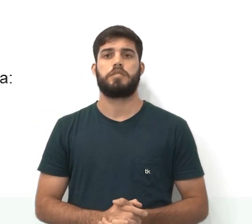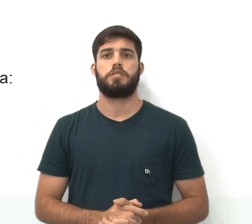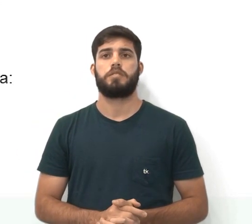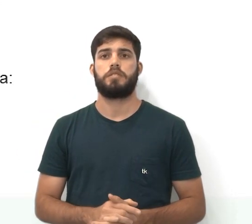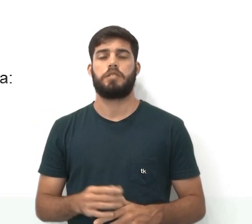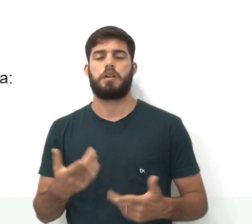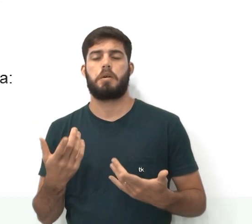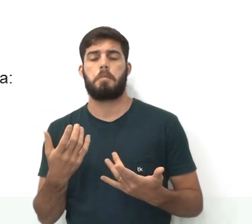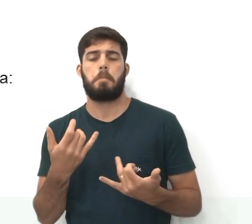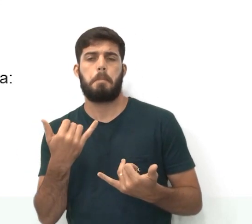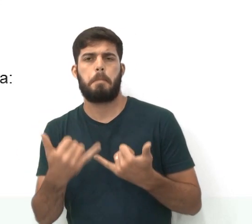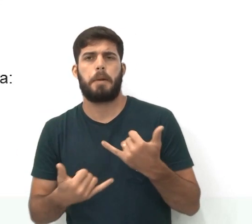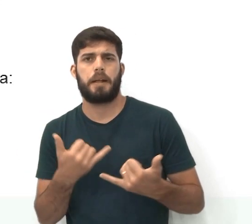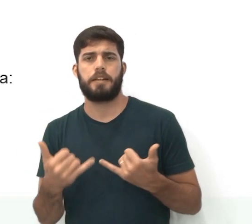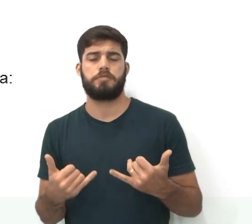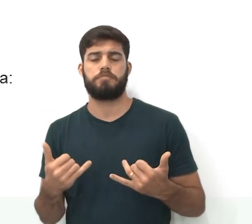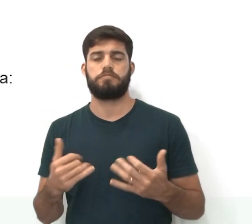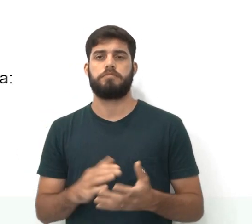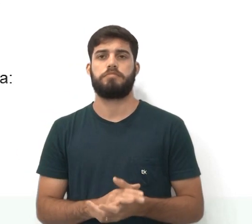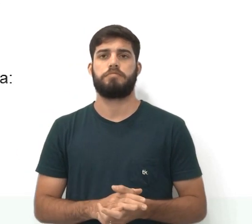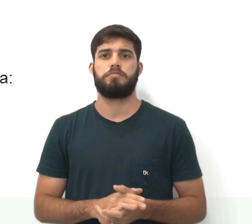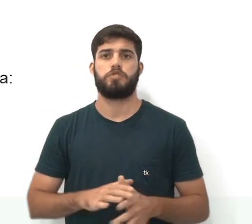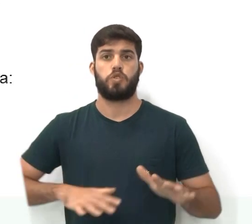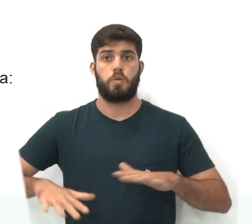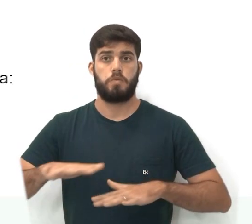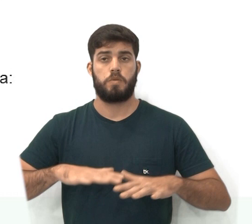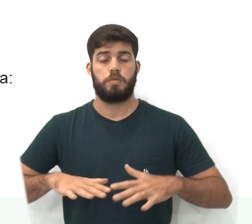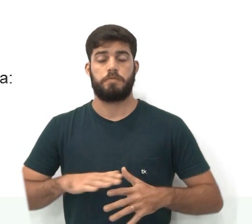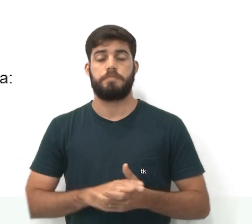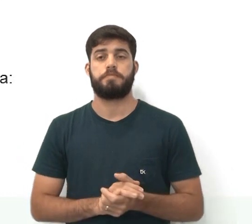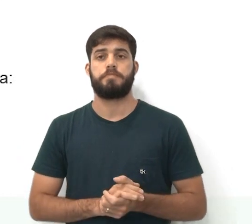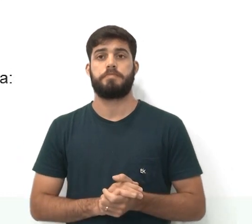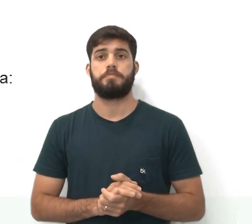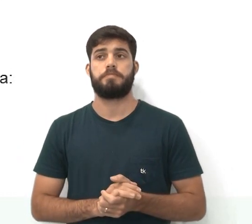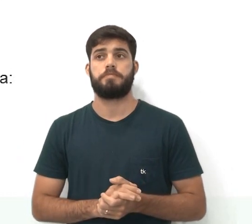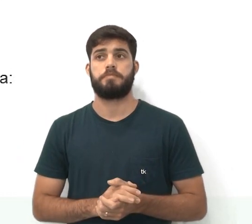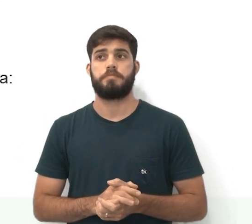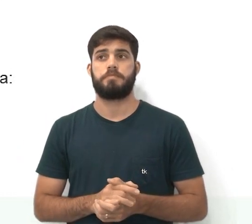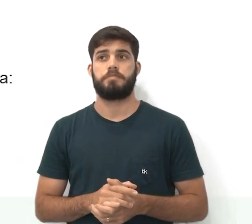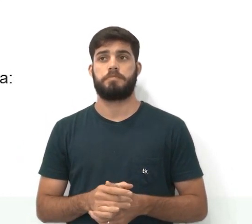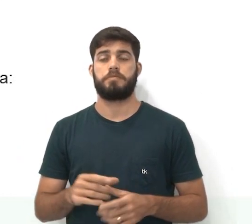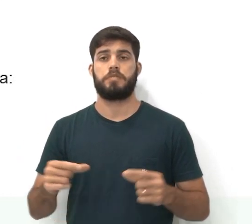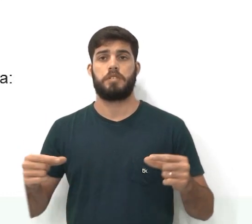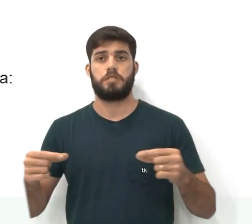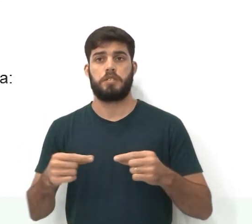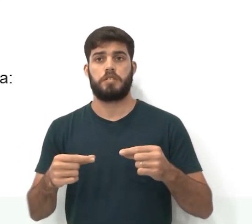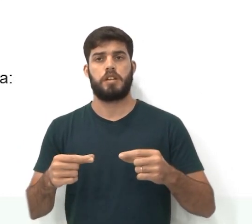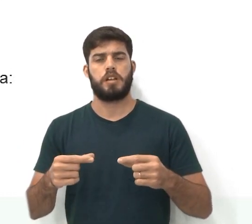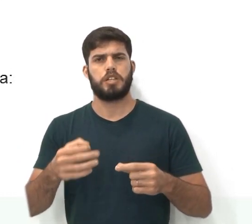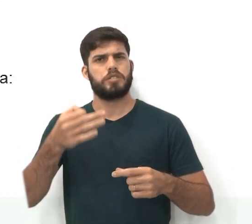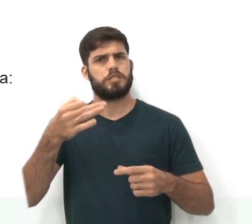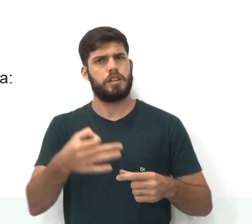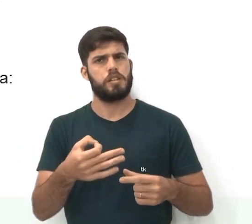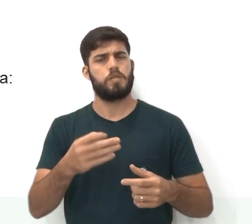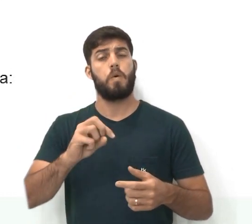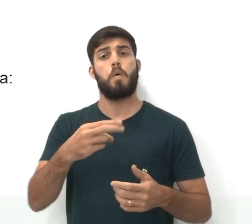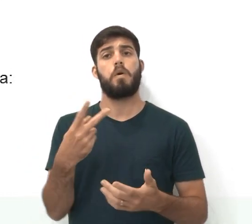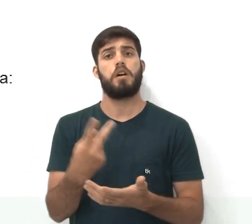para um campeonato. A pergunta é: a jogada feita pelo referido aluno está